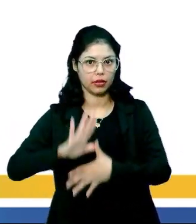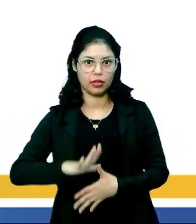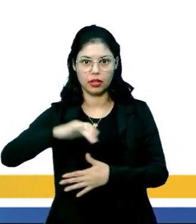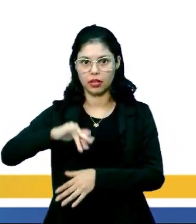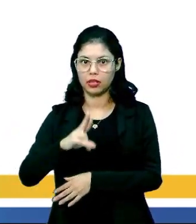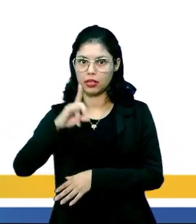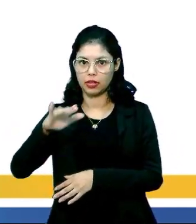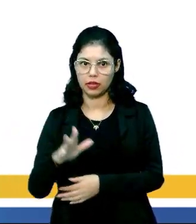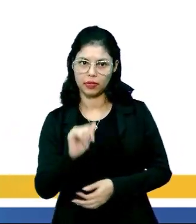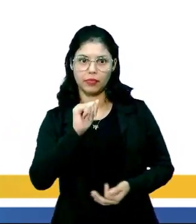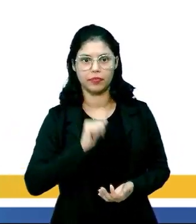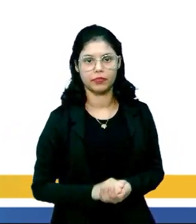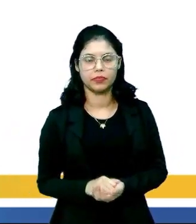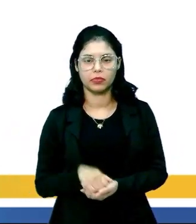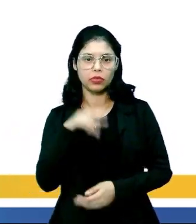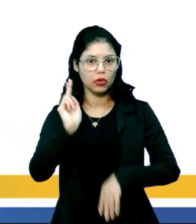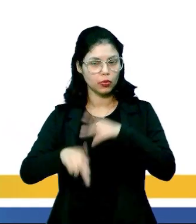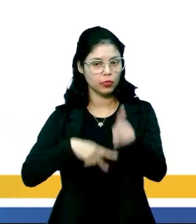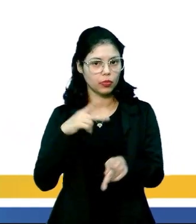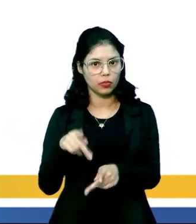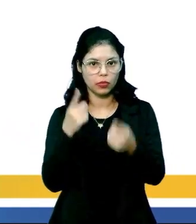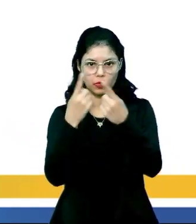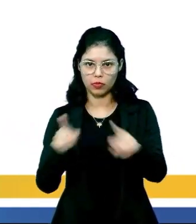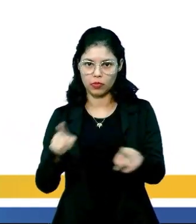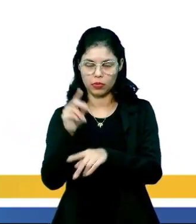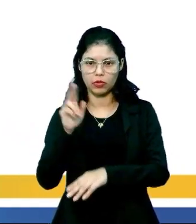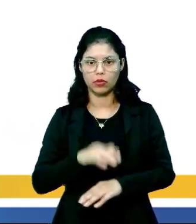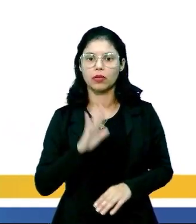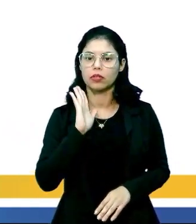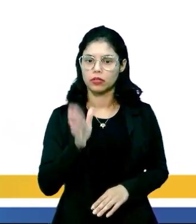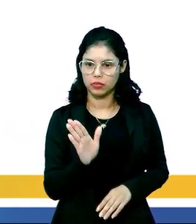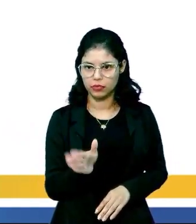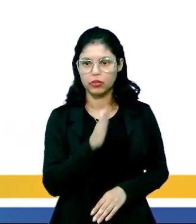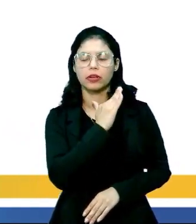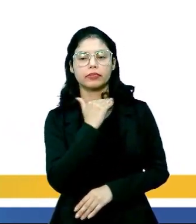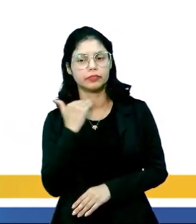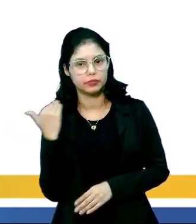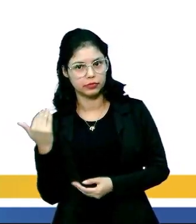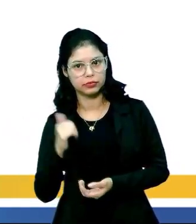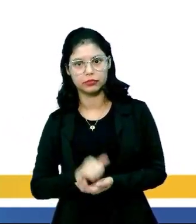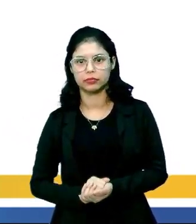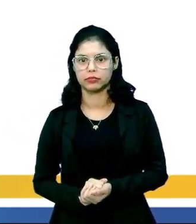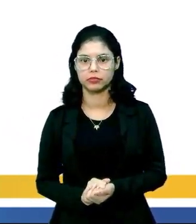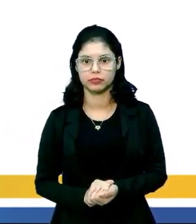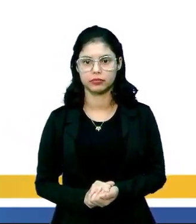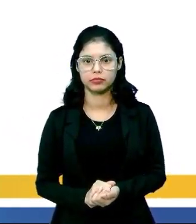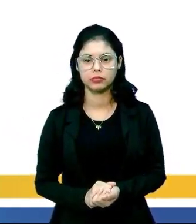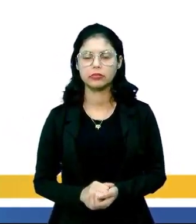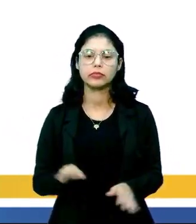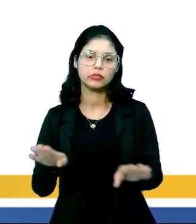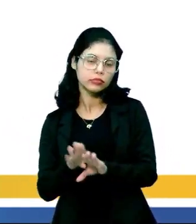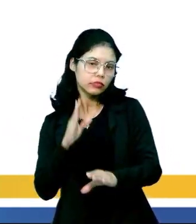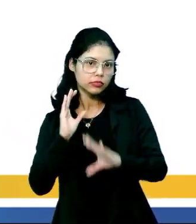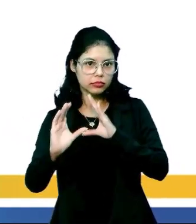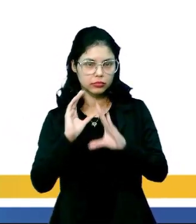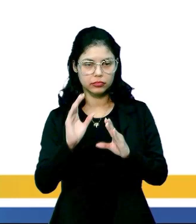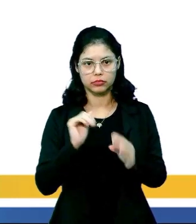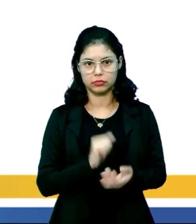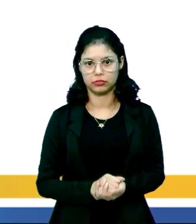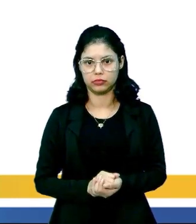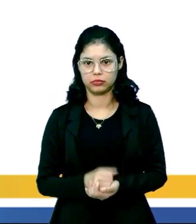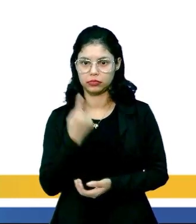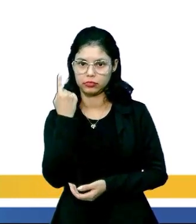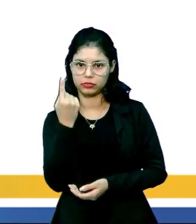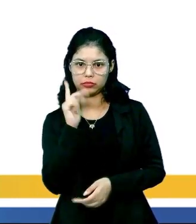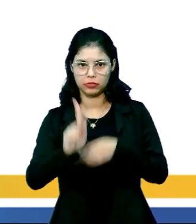cantor americano Michael Jackson Vale relembrar que ele já faleceu OK e ele cantava um